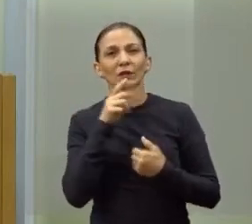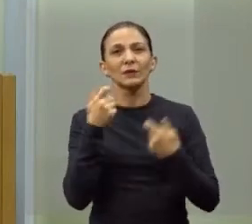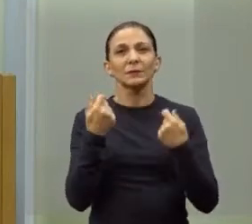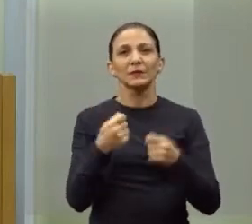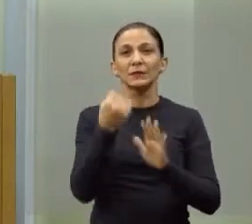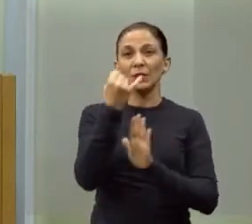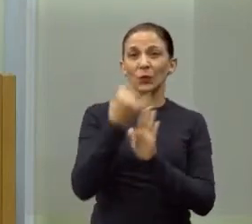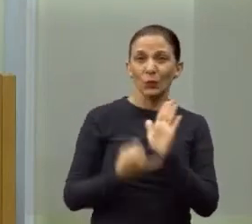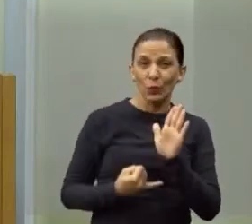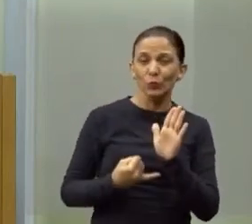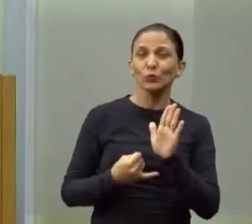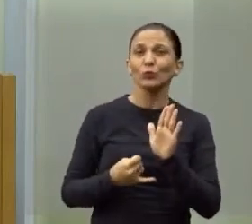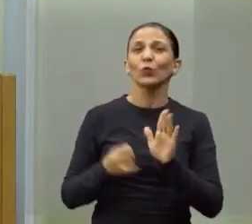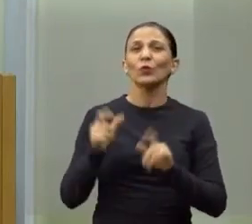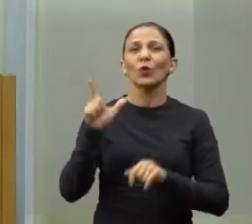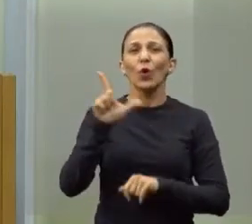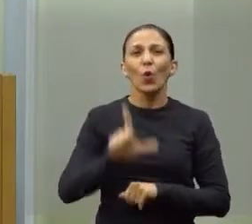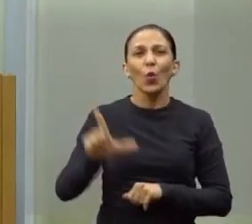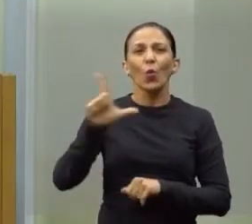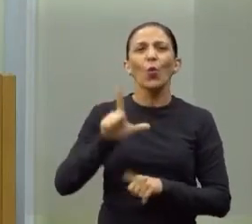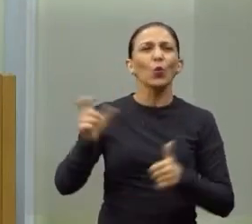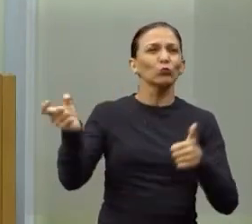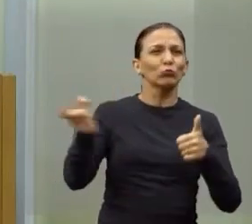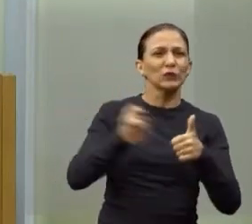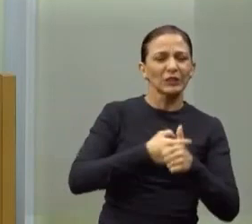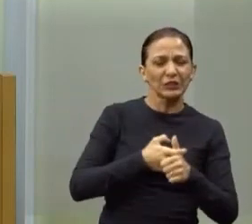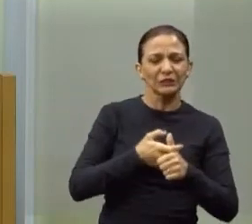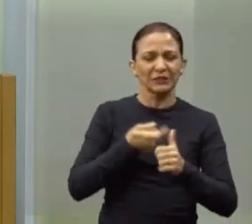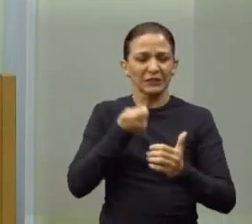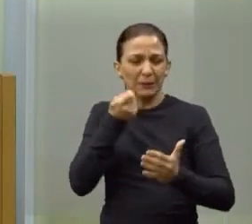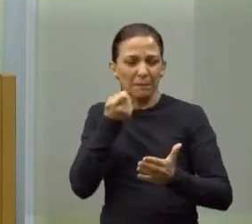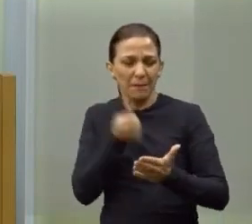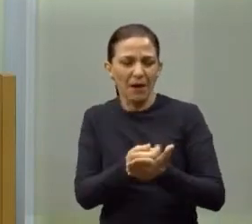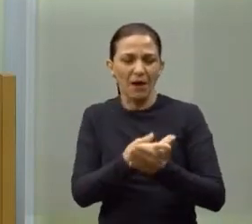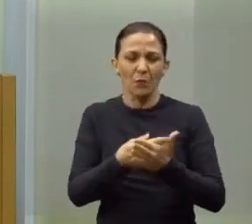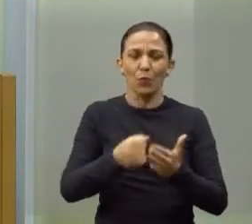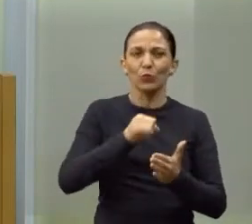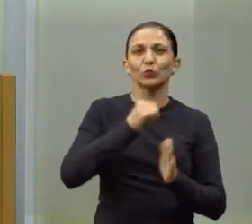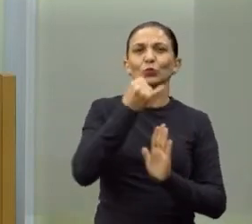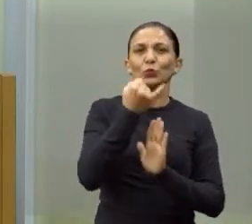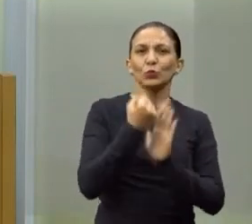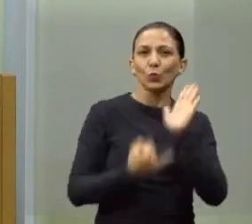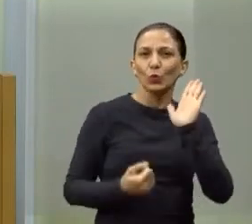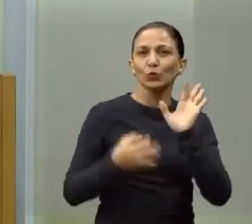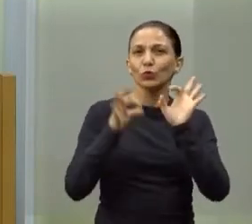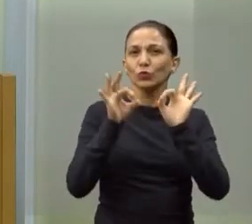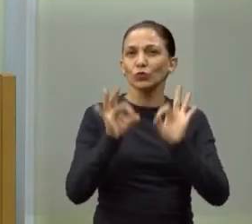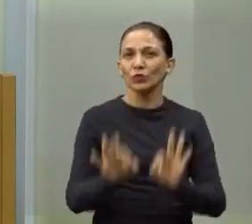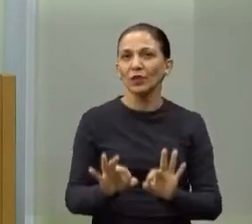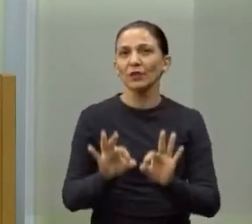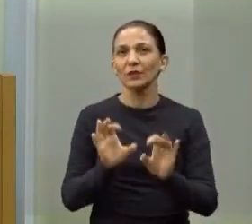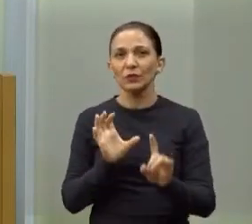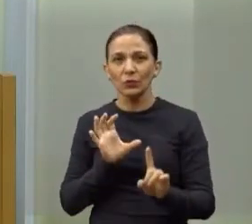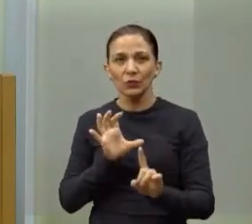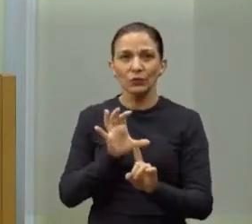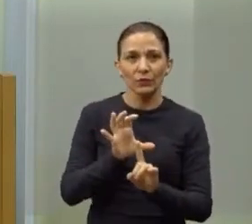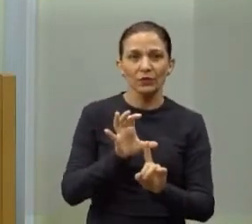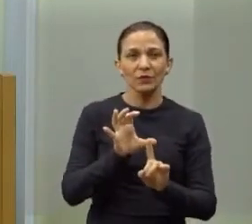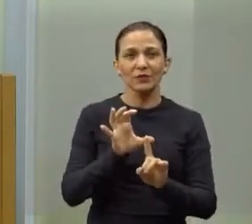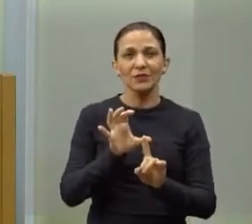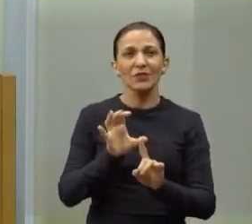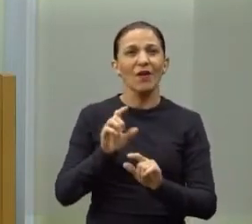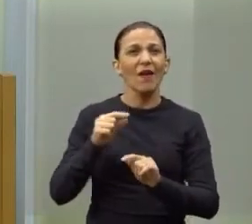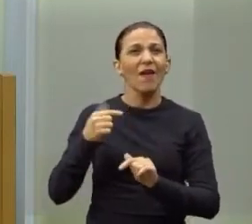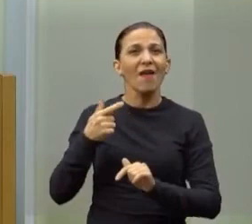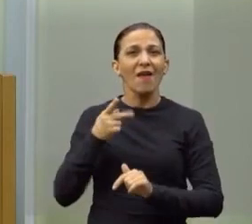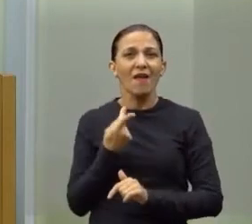taxação sobre lucros e dividendos. É urgente que haja imposto justo que incida sobre grandes